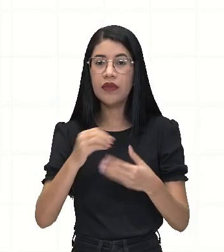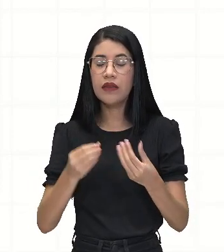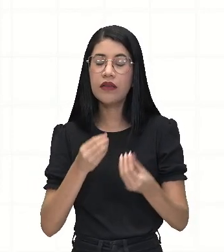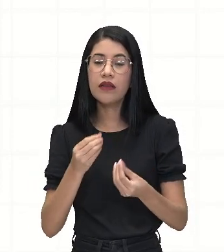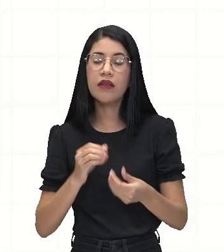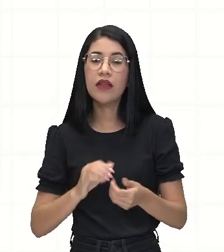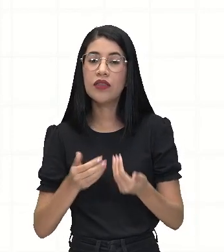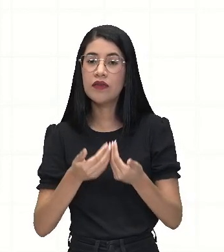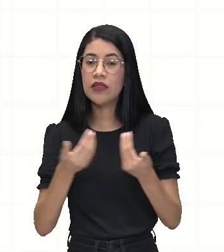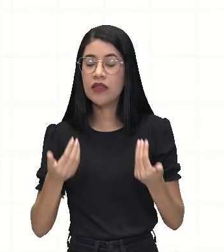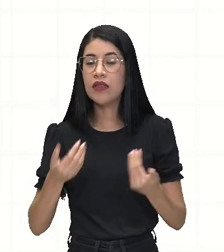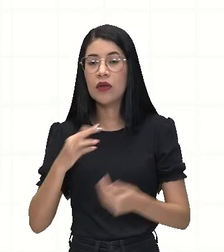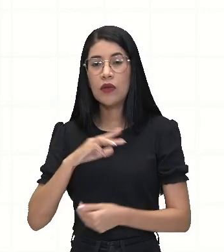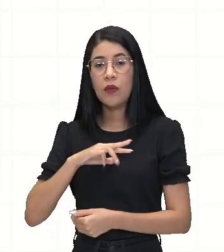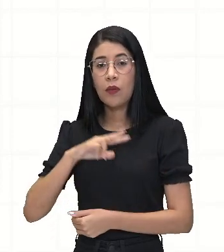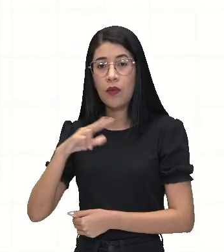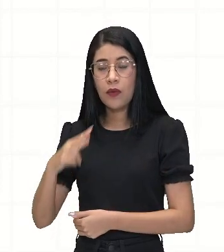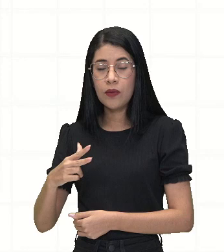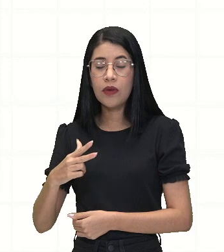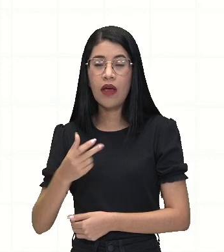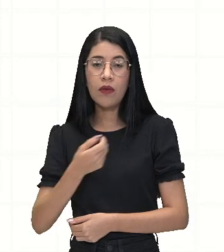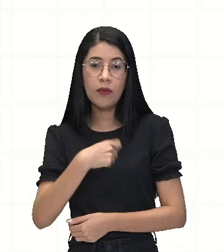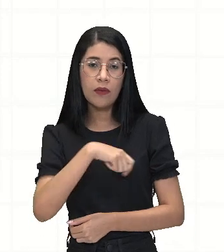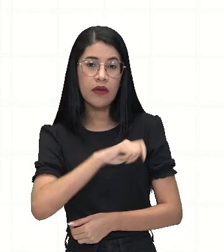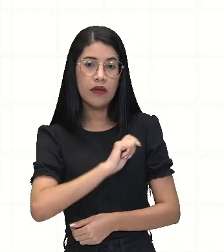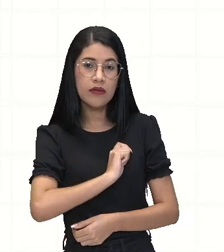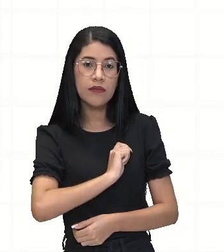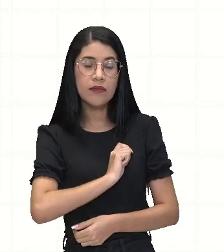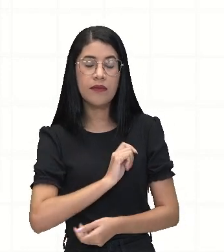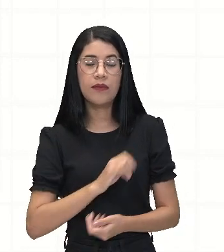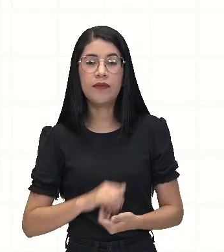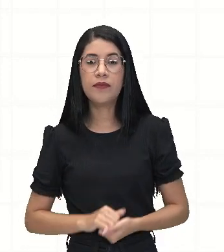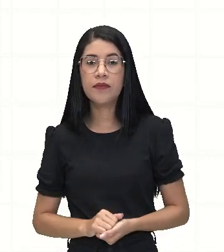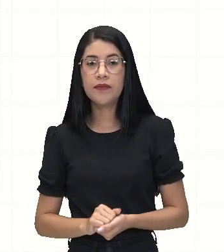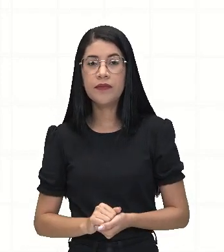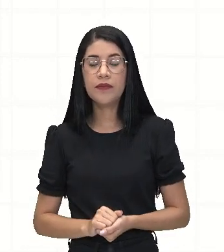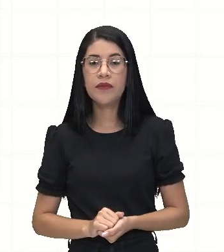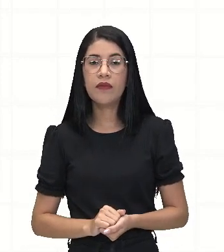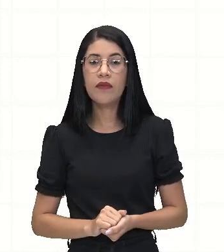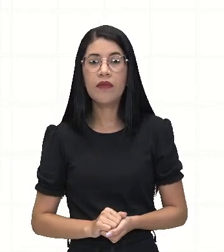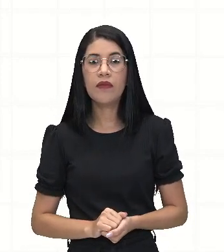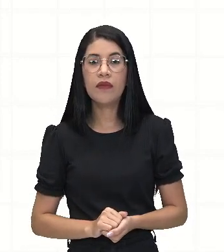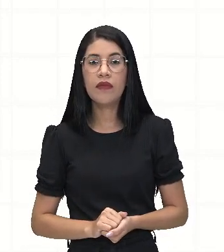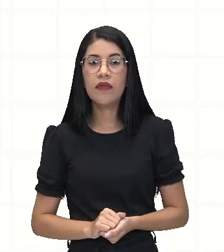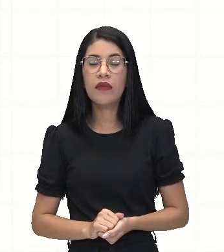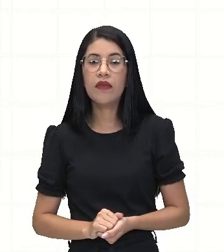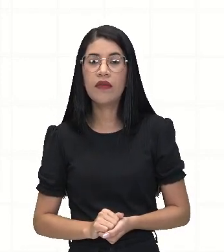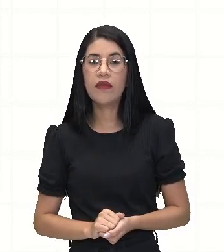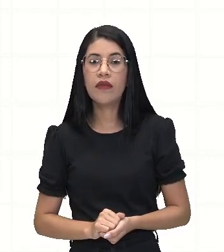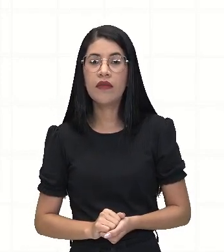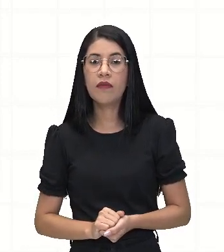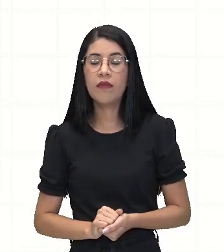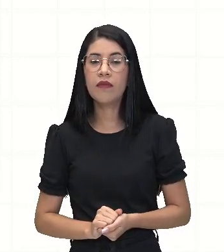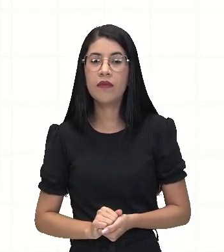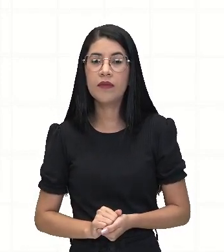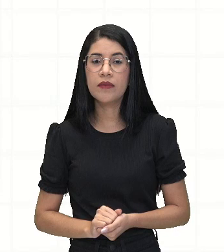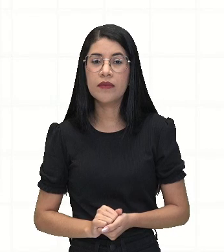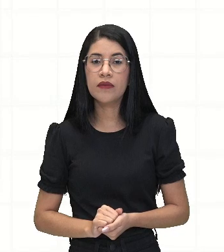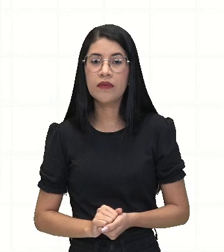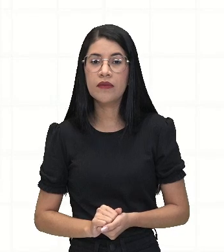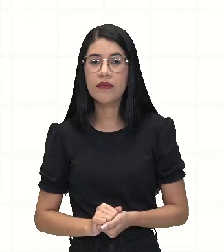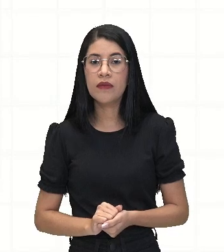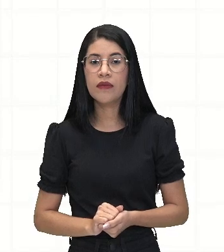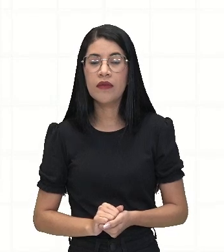entre Portugal e aqui Espanha, certo? Então, nós temos concedendo aí à coroa